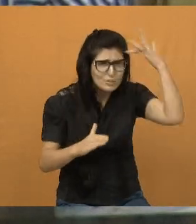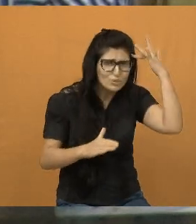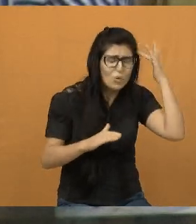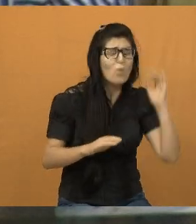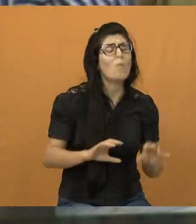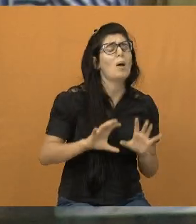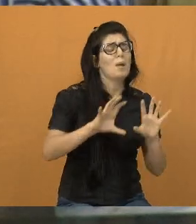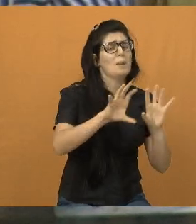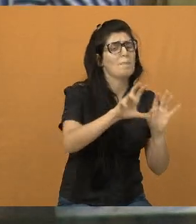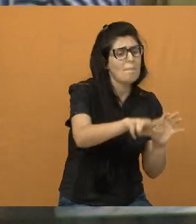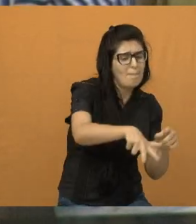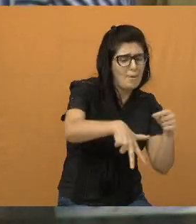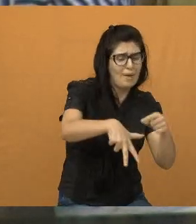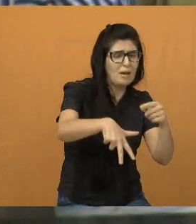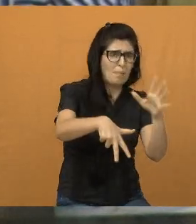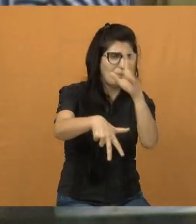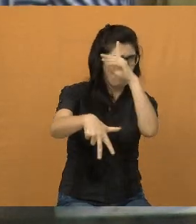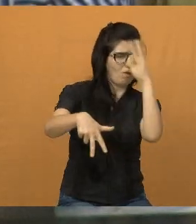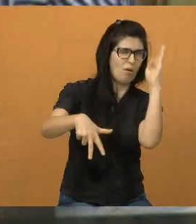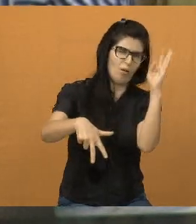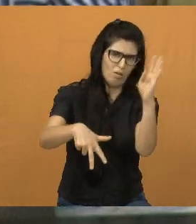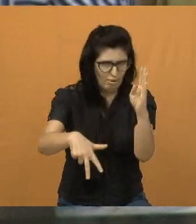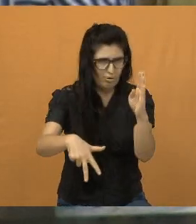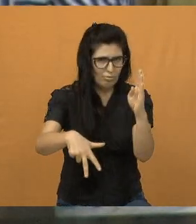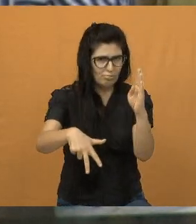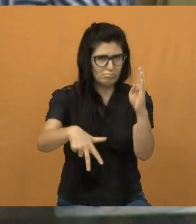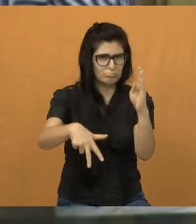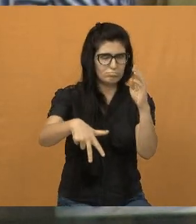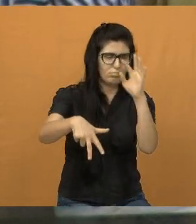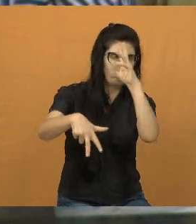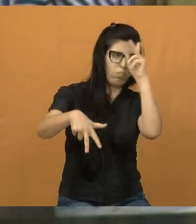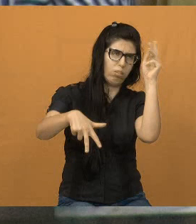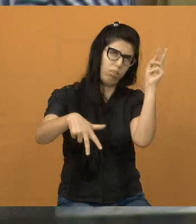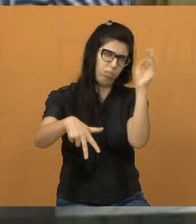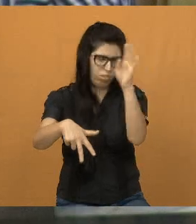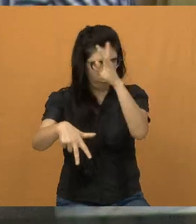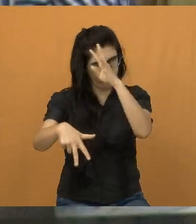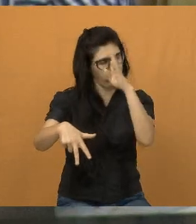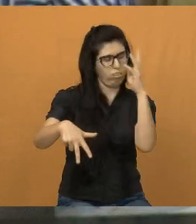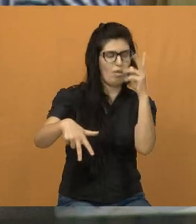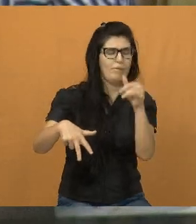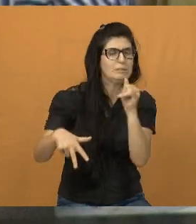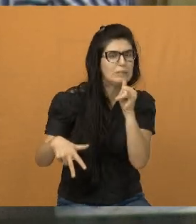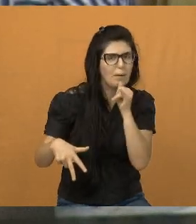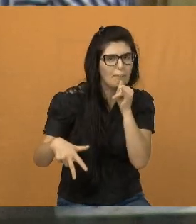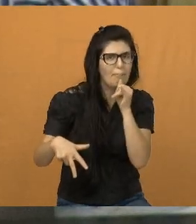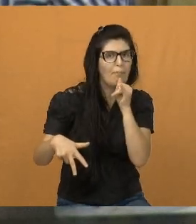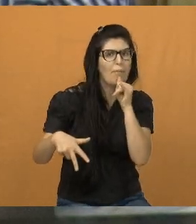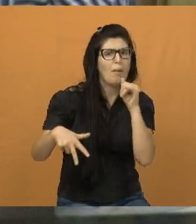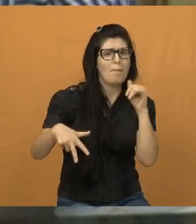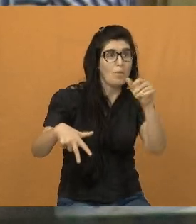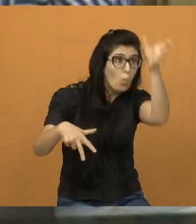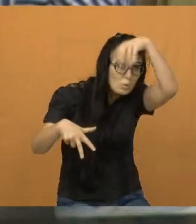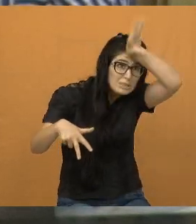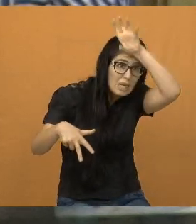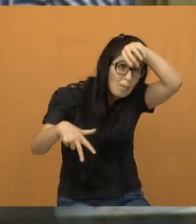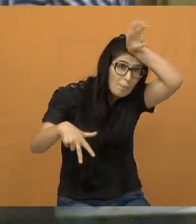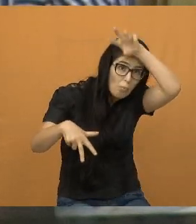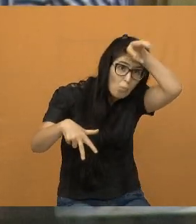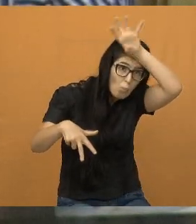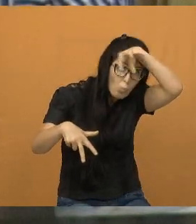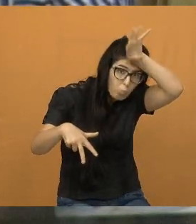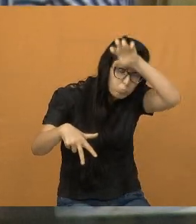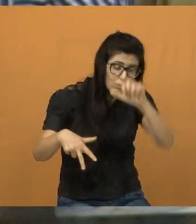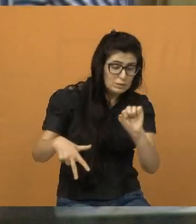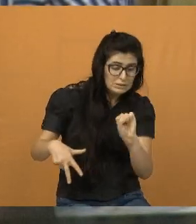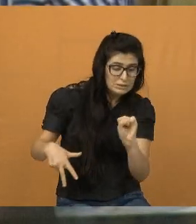ele deve ser levado a uma instituição pública. Então, isto a gente está sendo avaliado, esse estudo, está sendo feito estudo